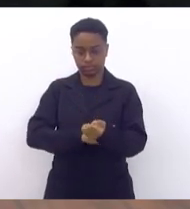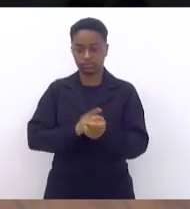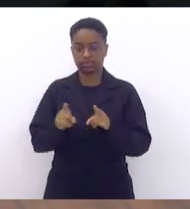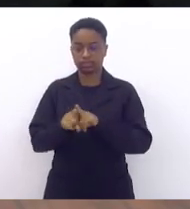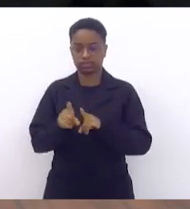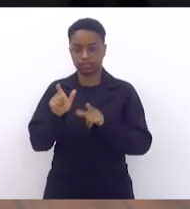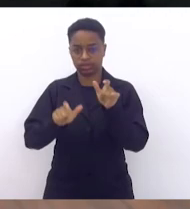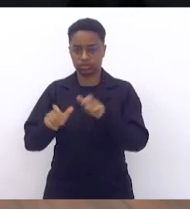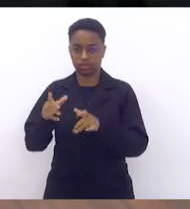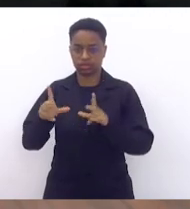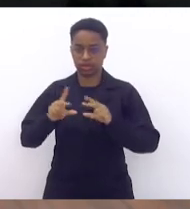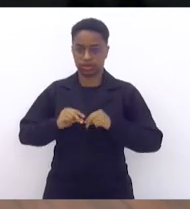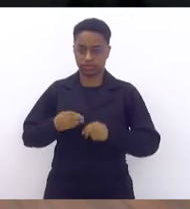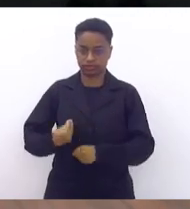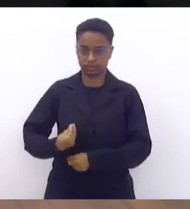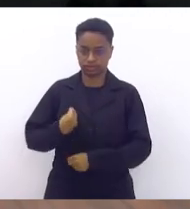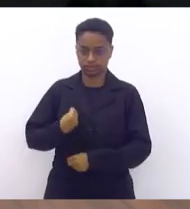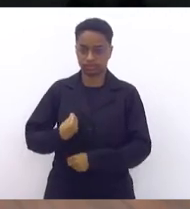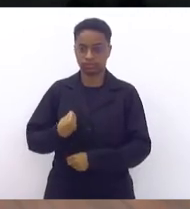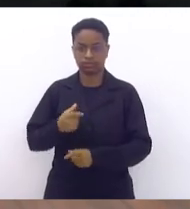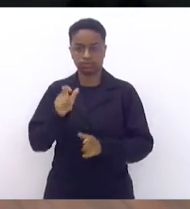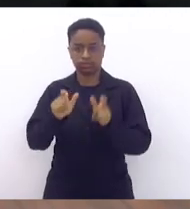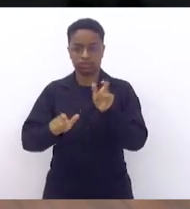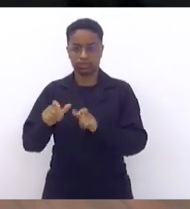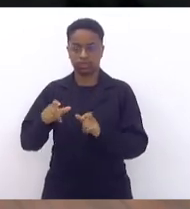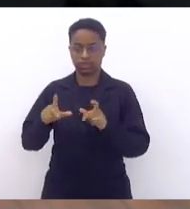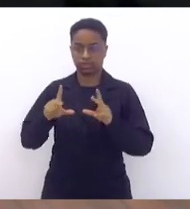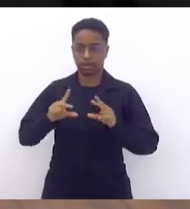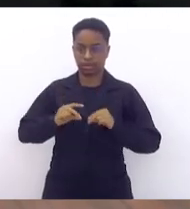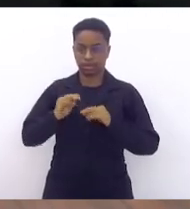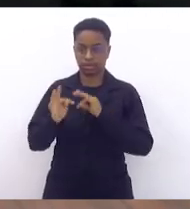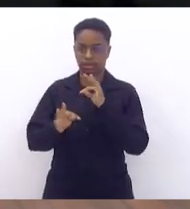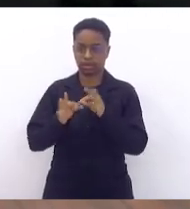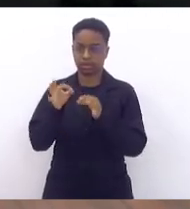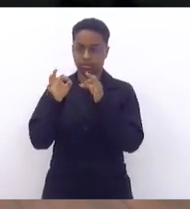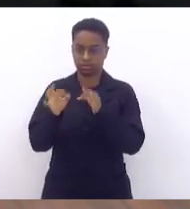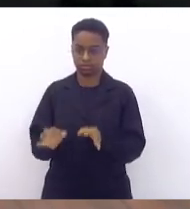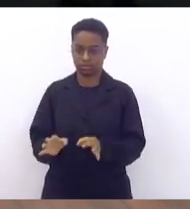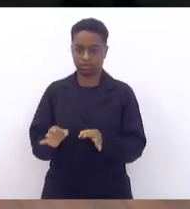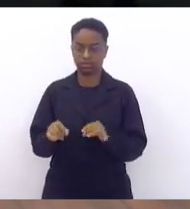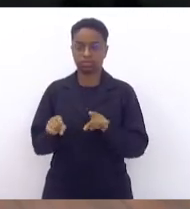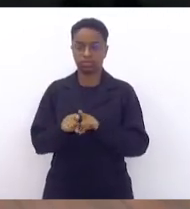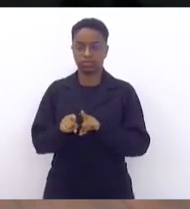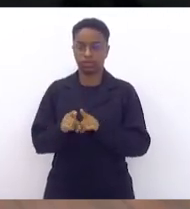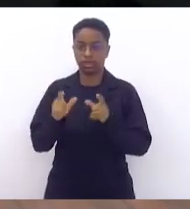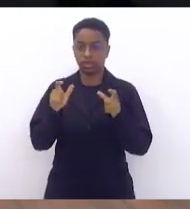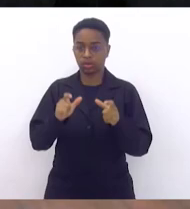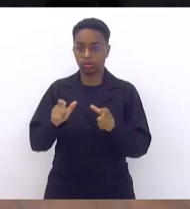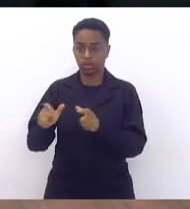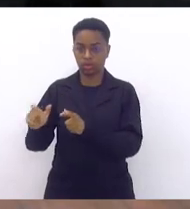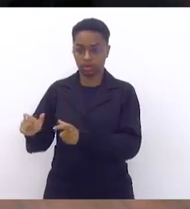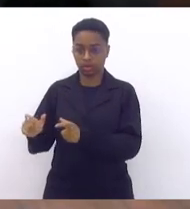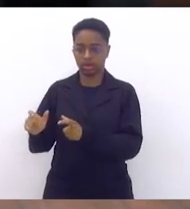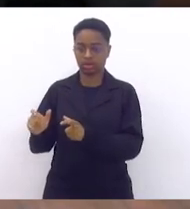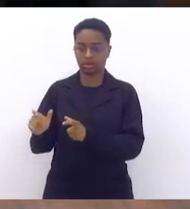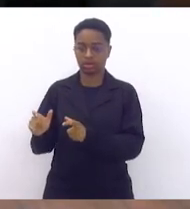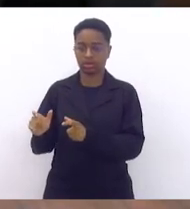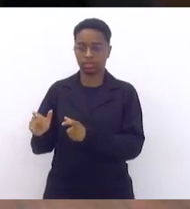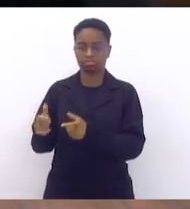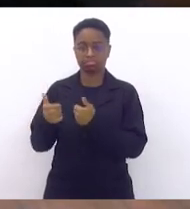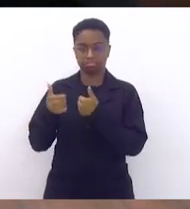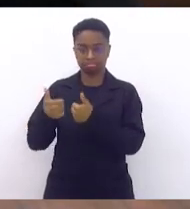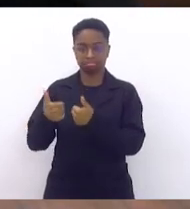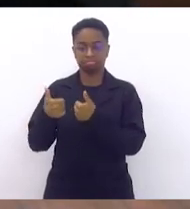viver, pessoas que merecem ser tratadas com dignidade, lugares que estão dando